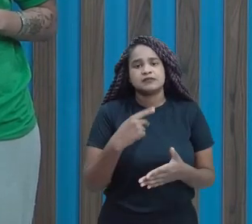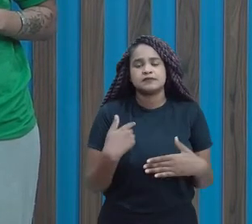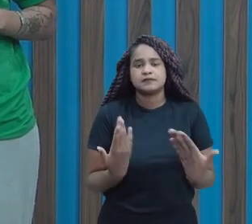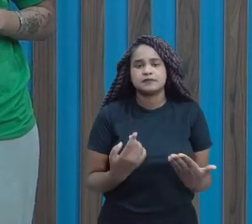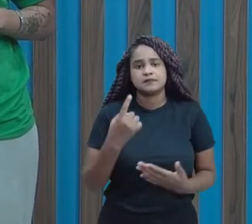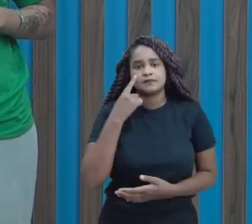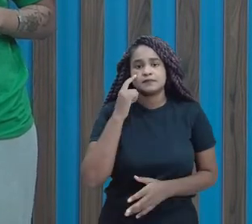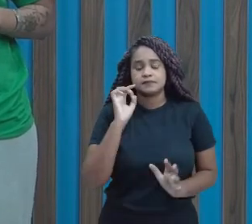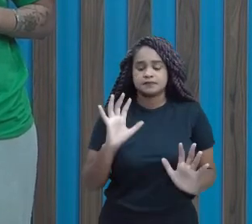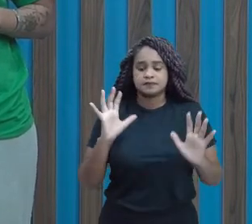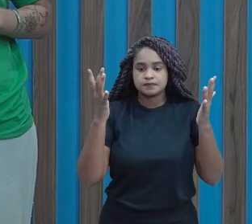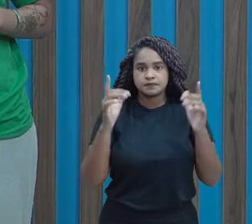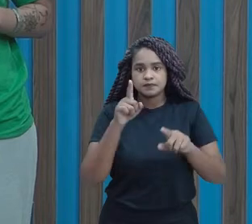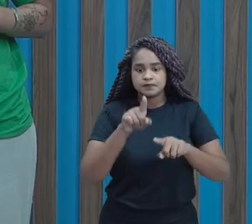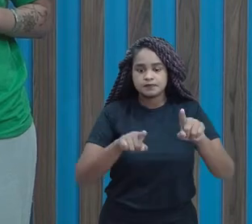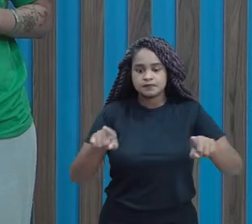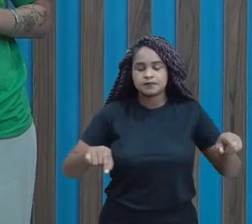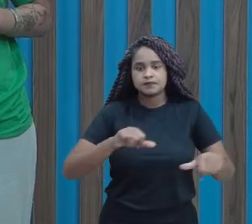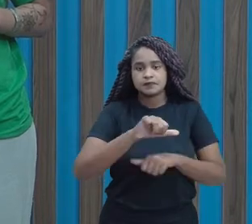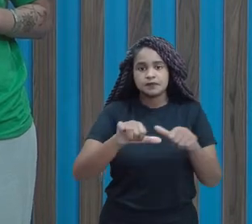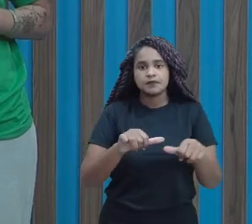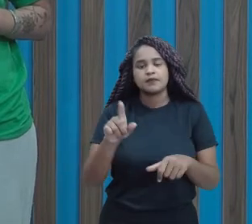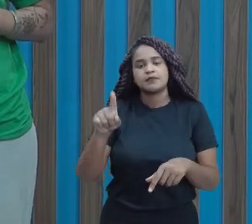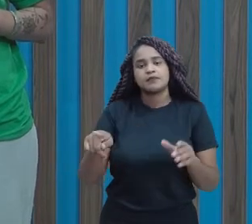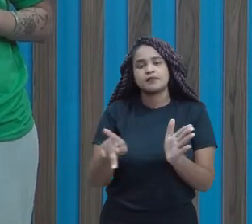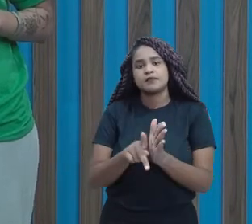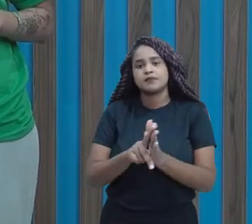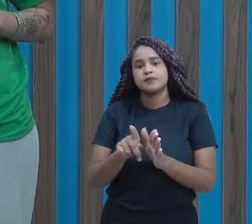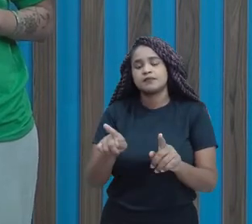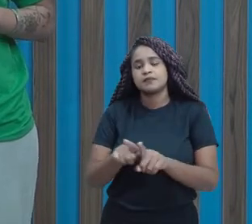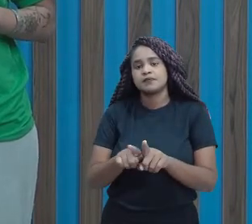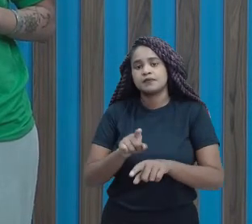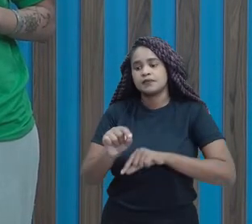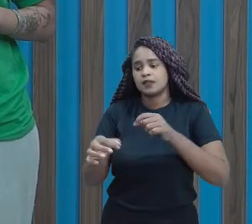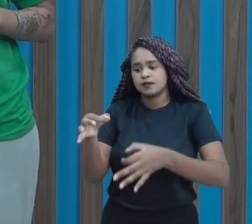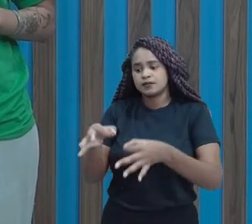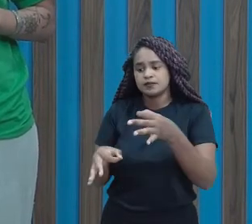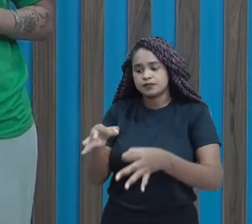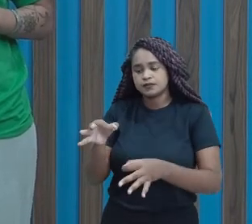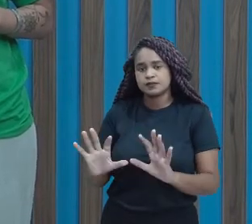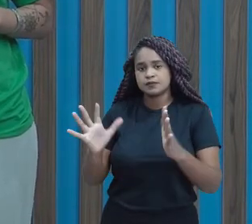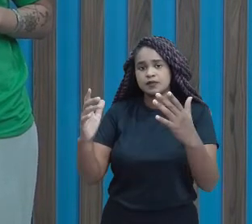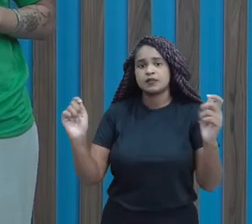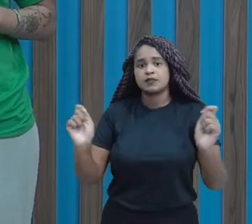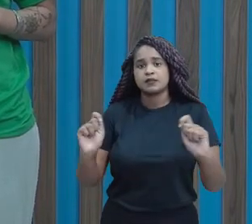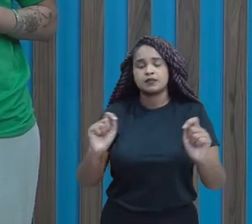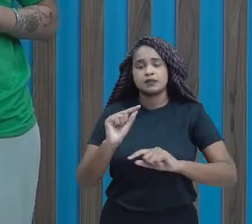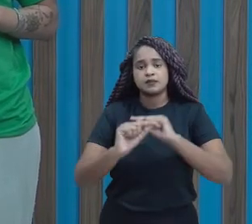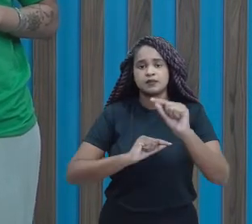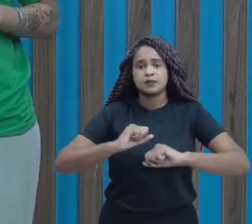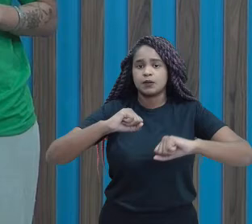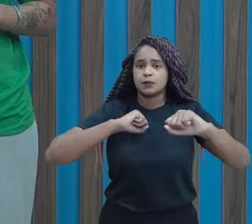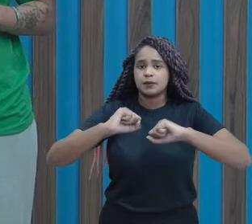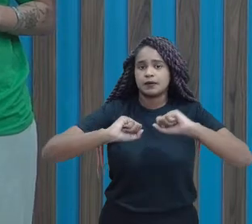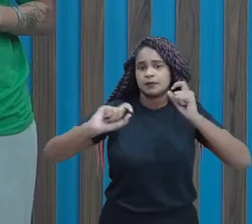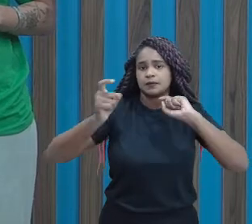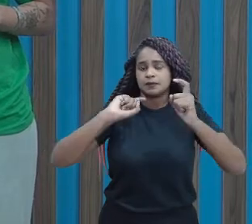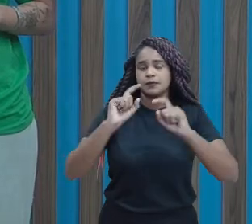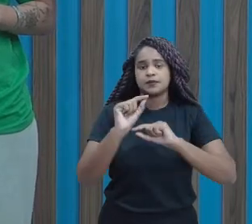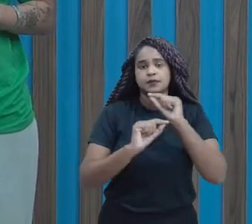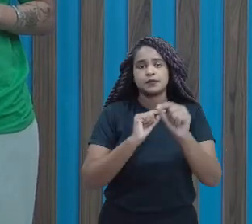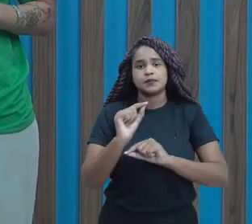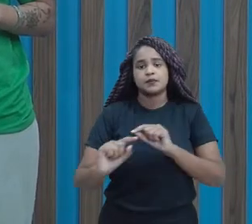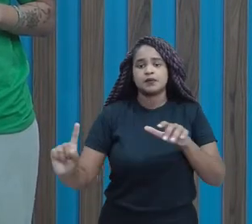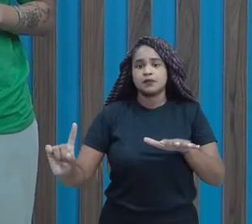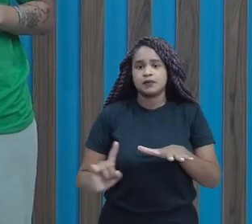a gente está falando por uma questão de justiça climática, onde a gente possa incluir no debate, né,